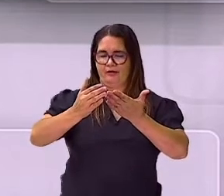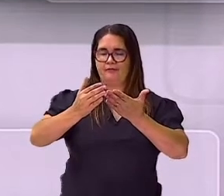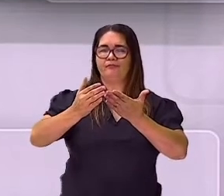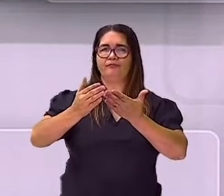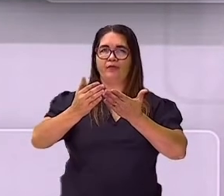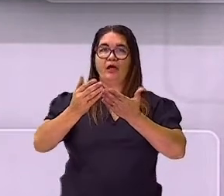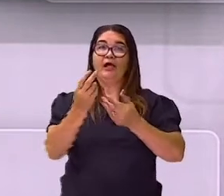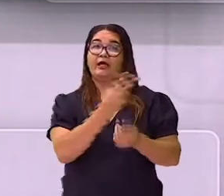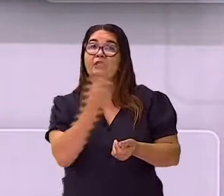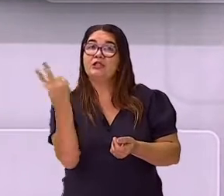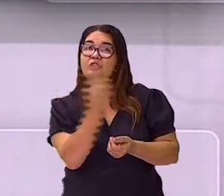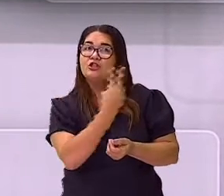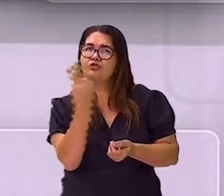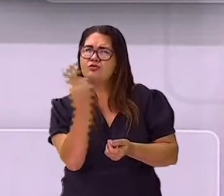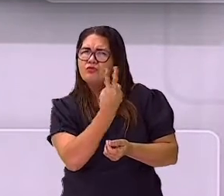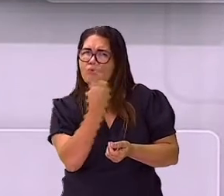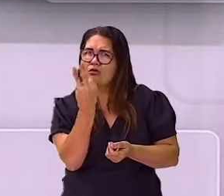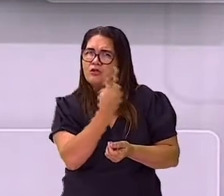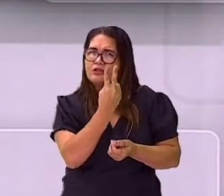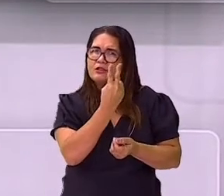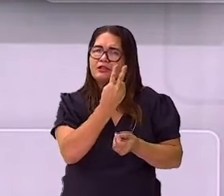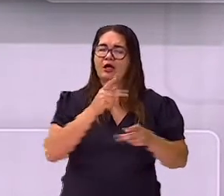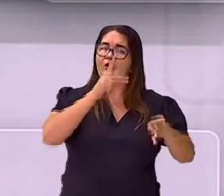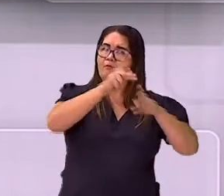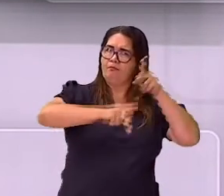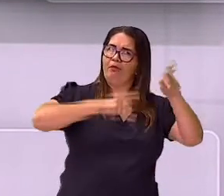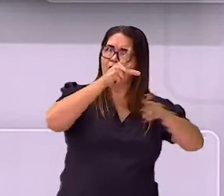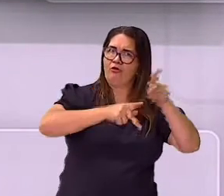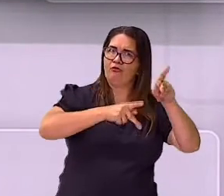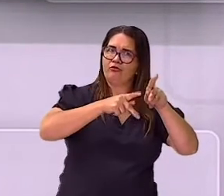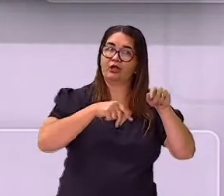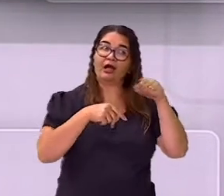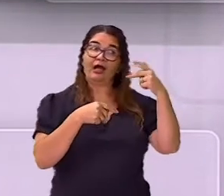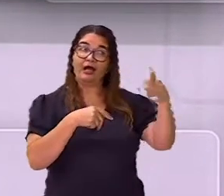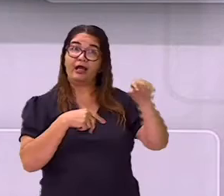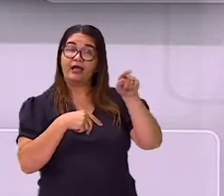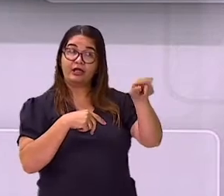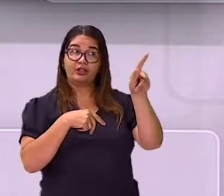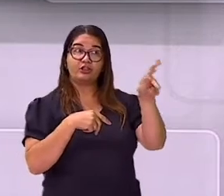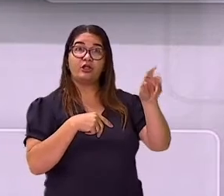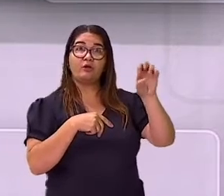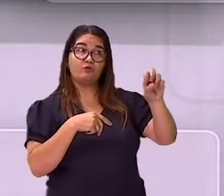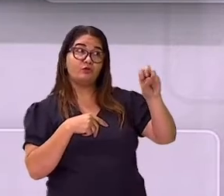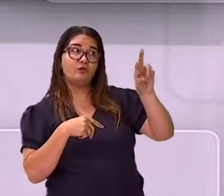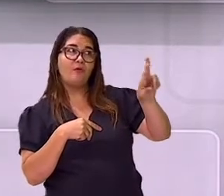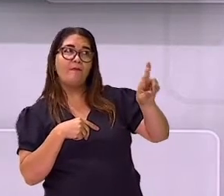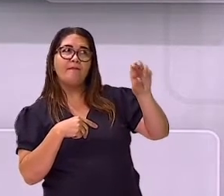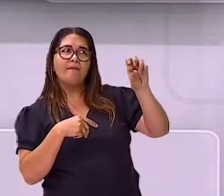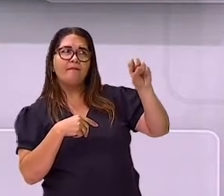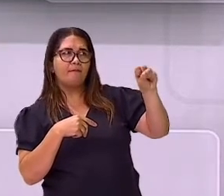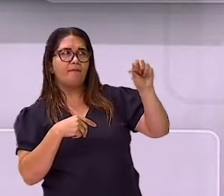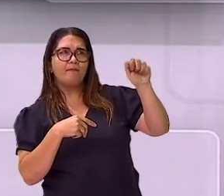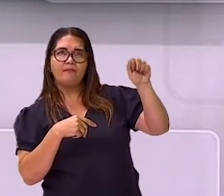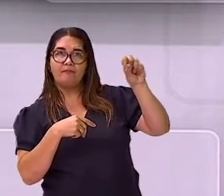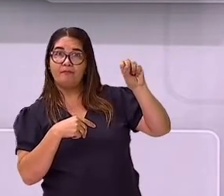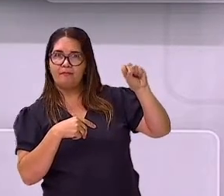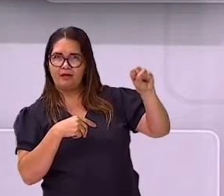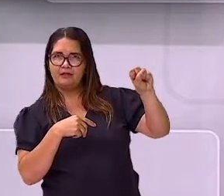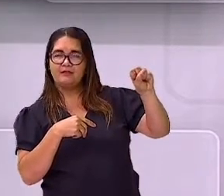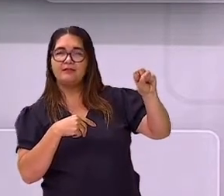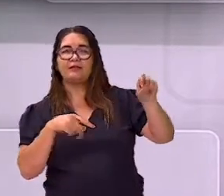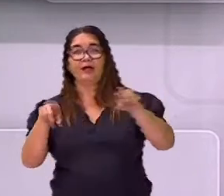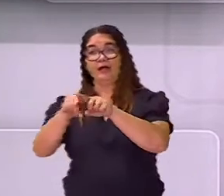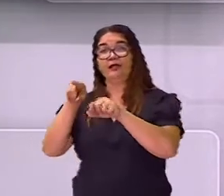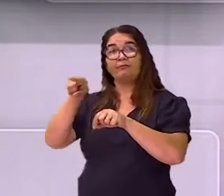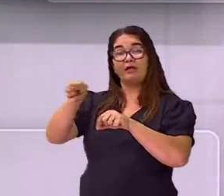povos medos. Também os povos persas eram conhecidos, e também como os povos persas eram conhecidos